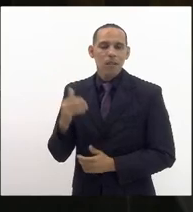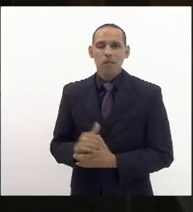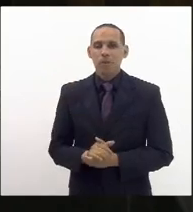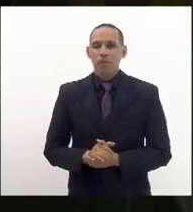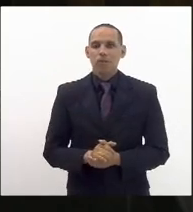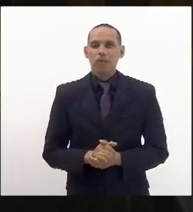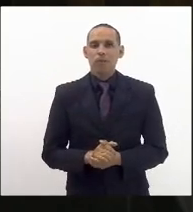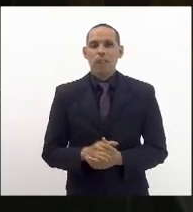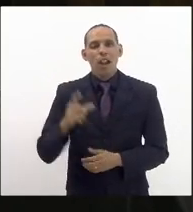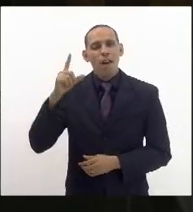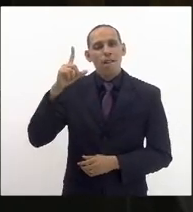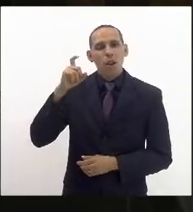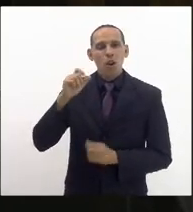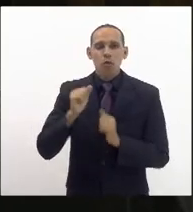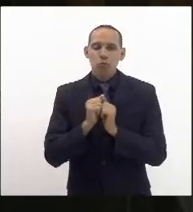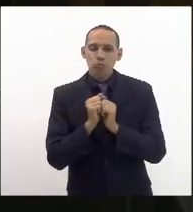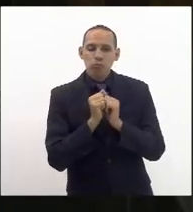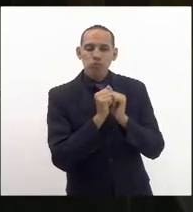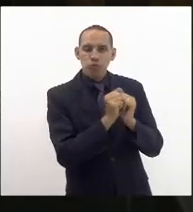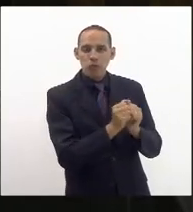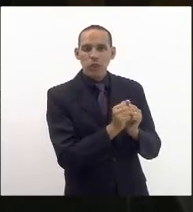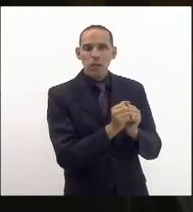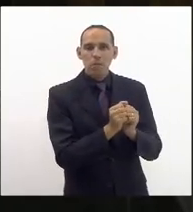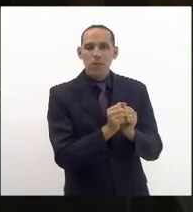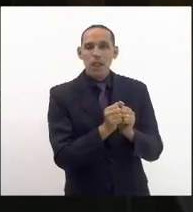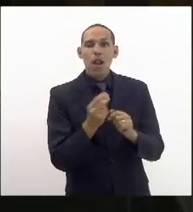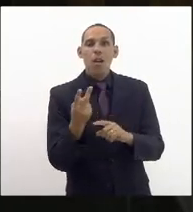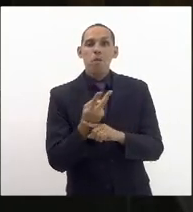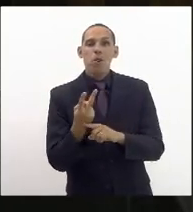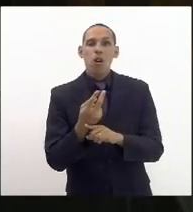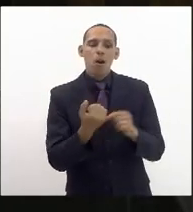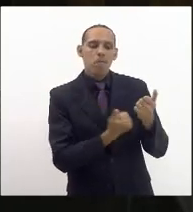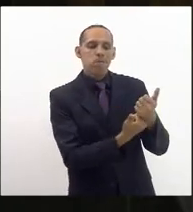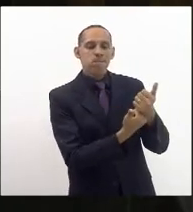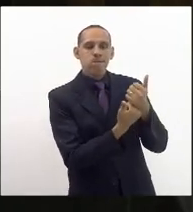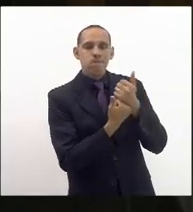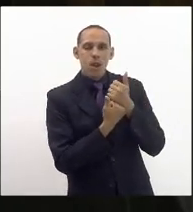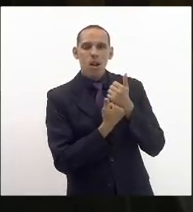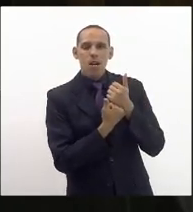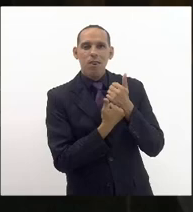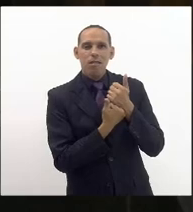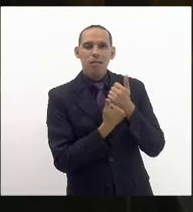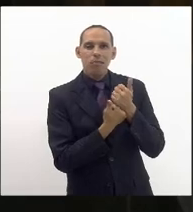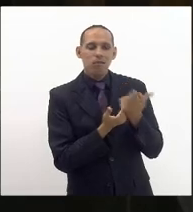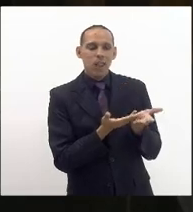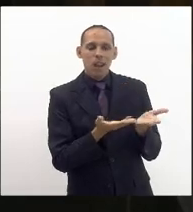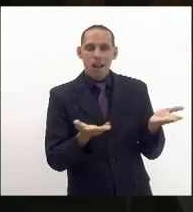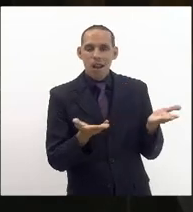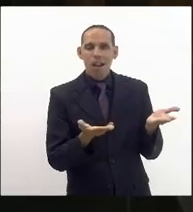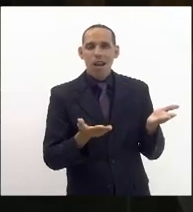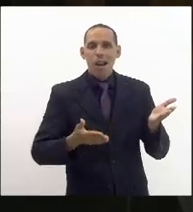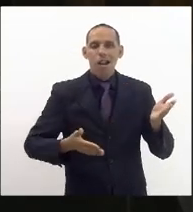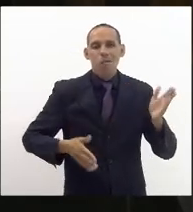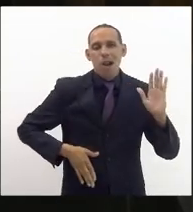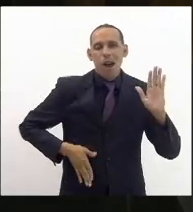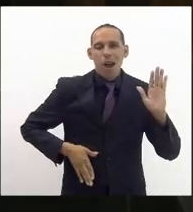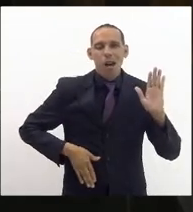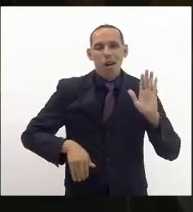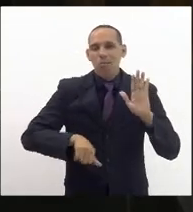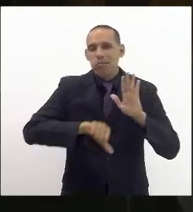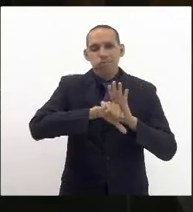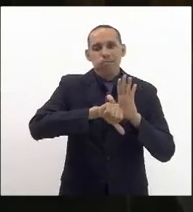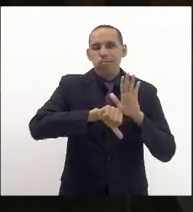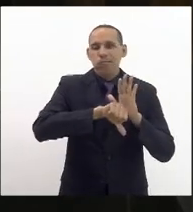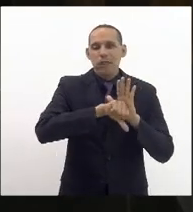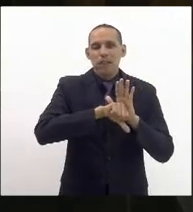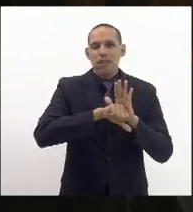deixou fotografar e foi buscar apoio político do lado de criminosos também. Não